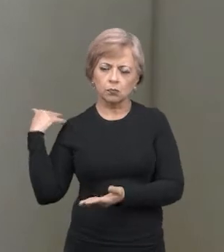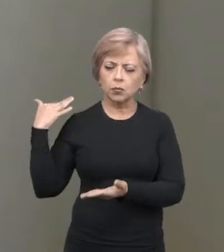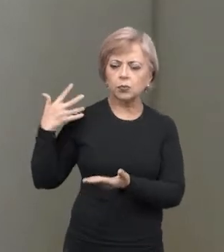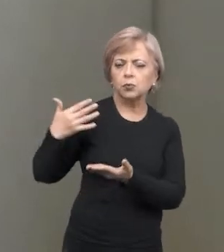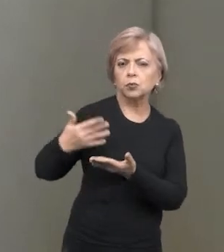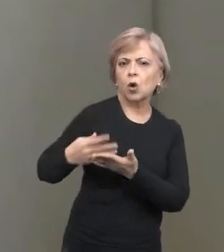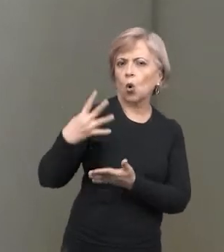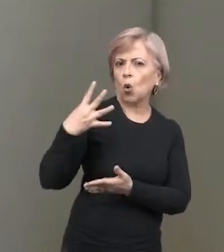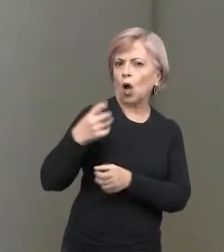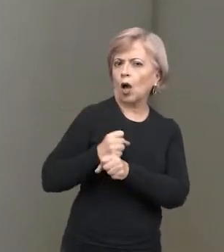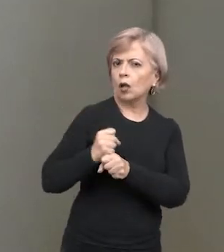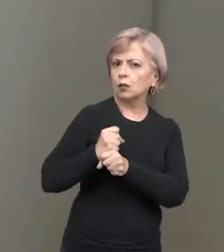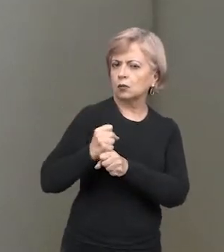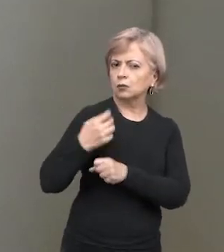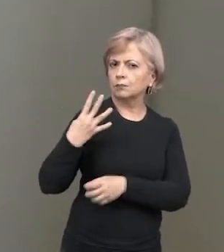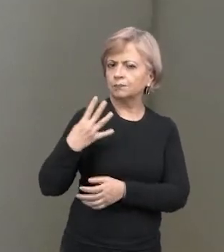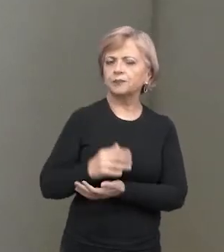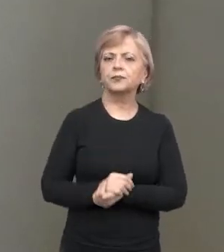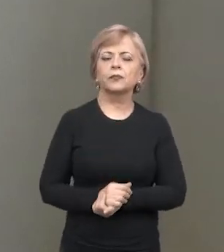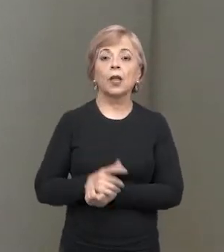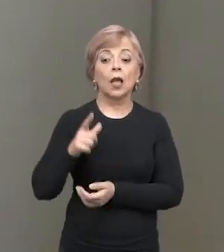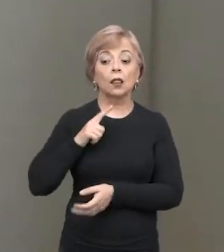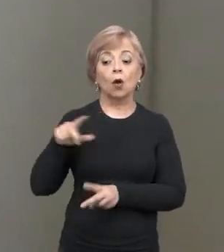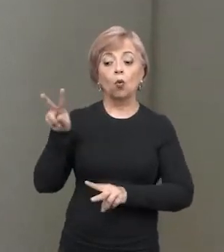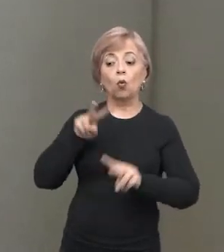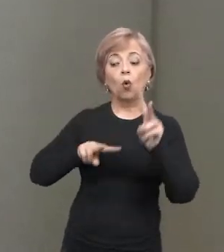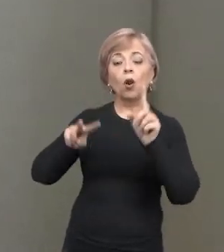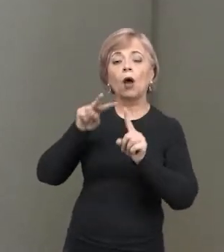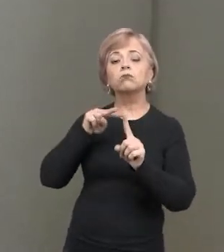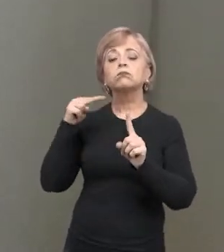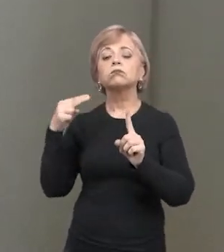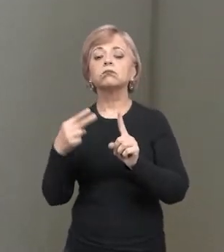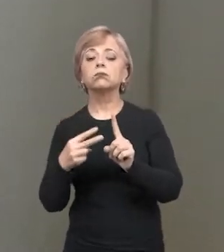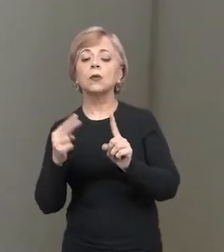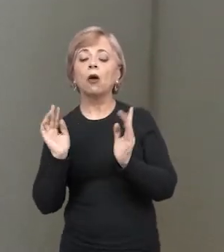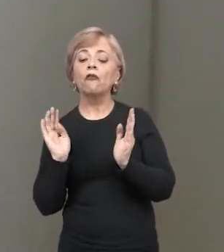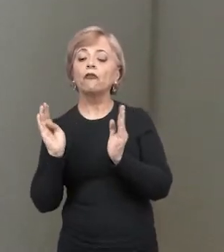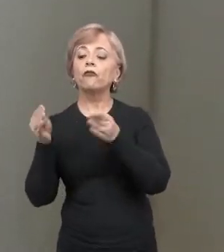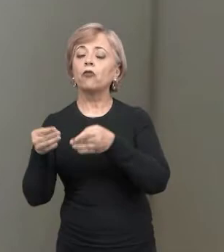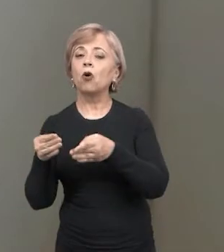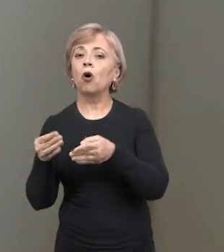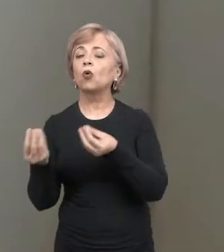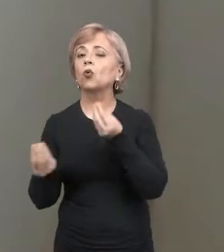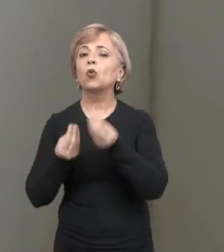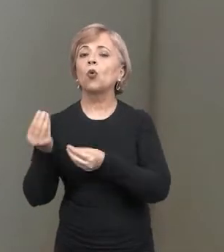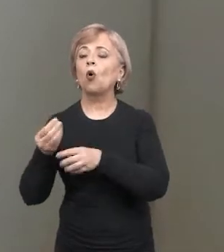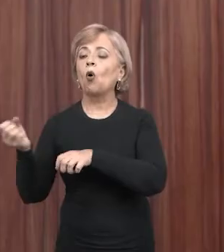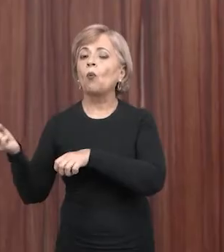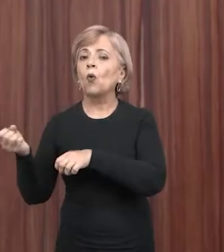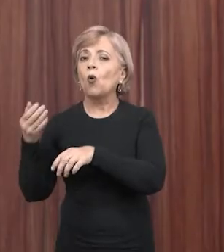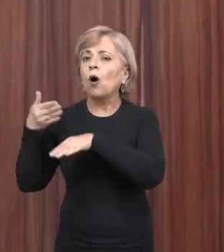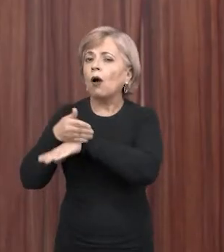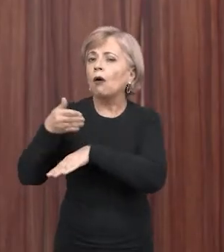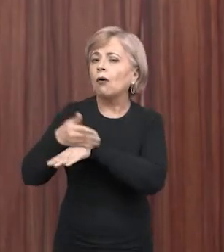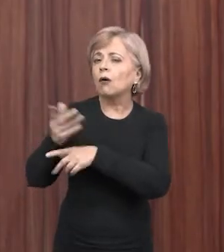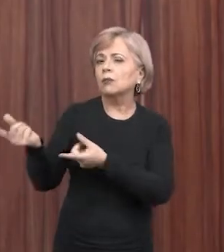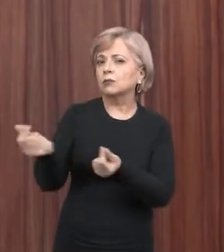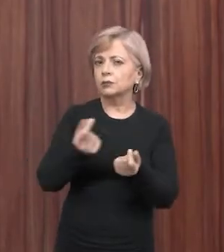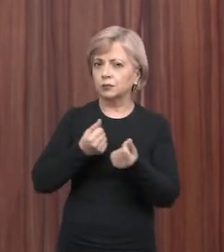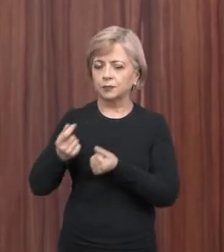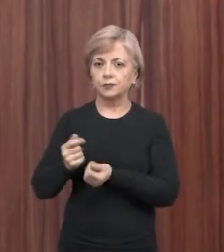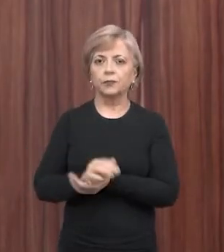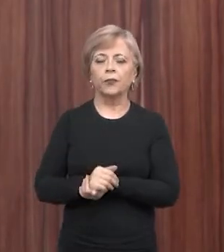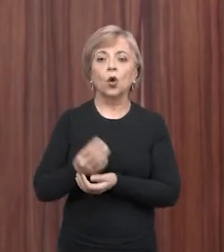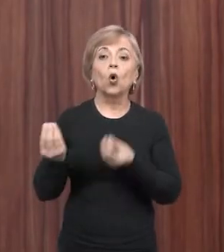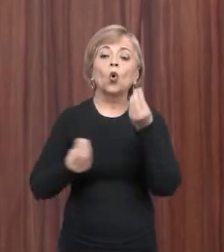4 anos, um olhar mais especializado, mais dedicado ao fluxo de arrecadação dos entes públicos. Como o senhor